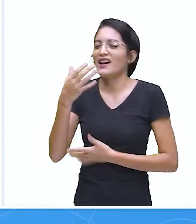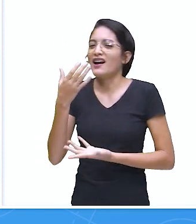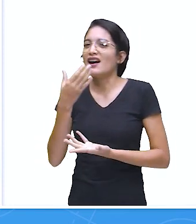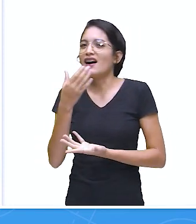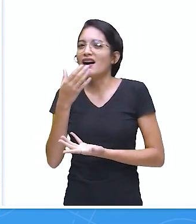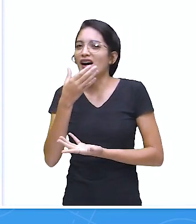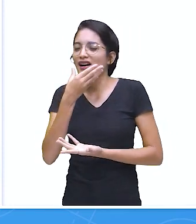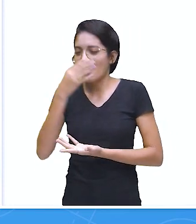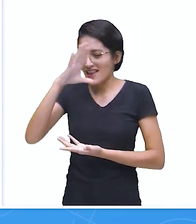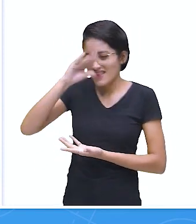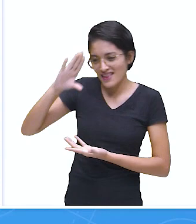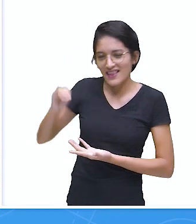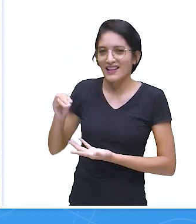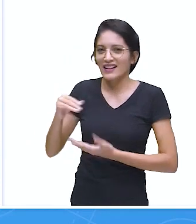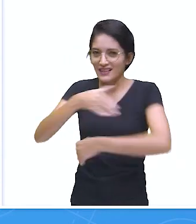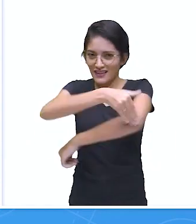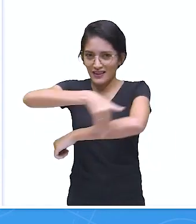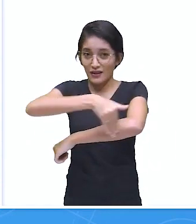da atualidade,